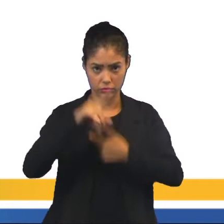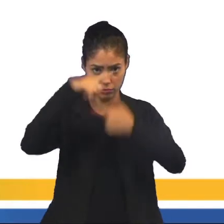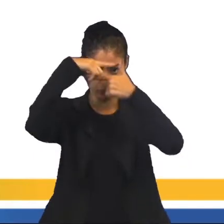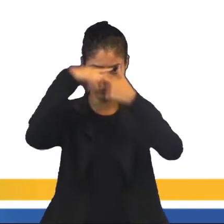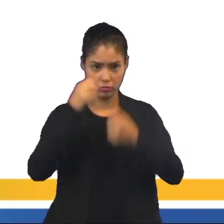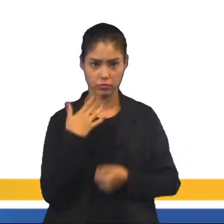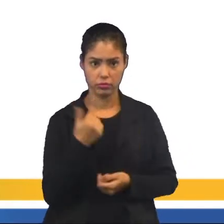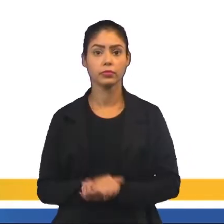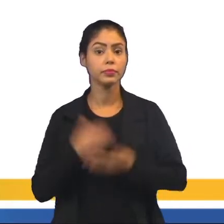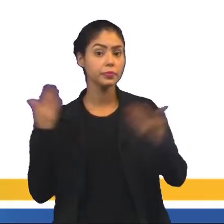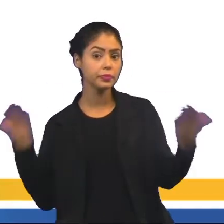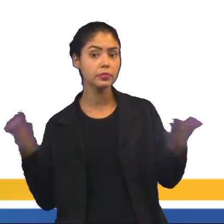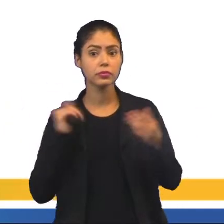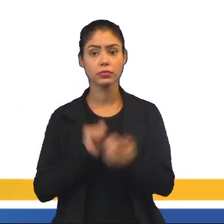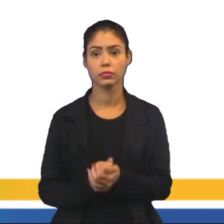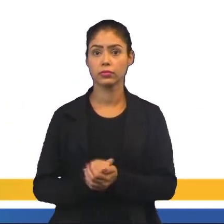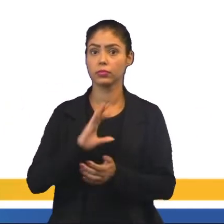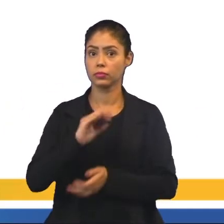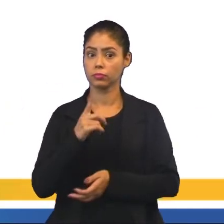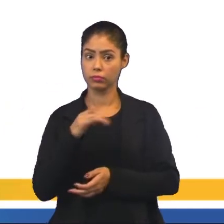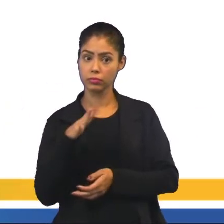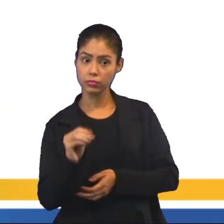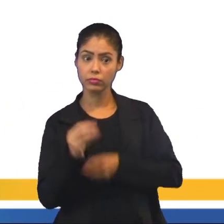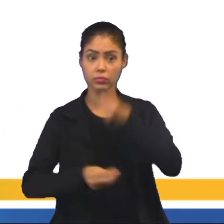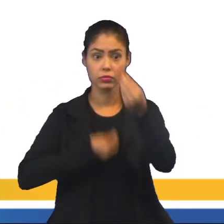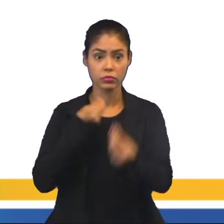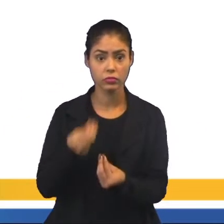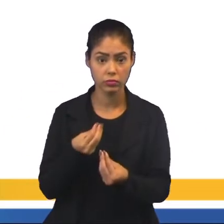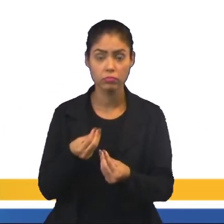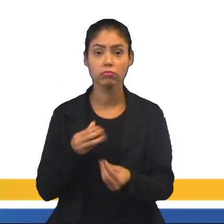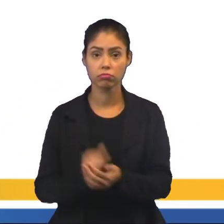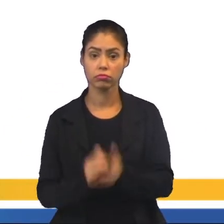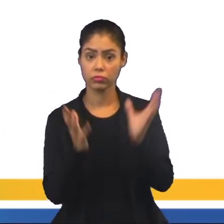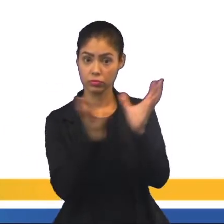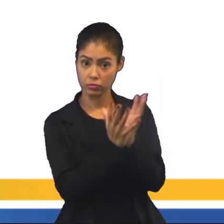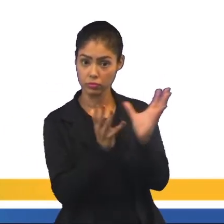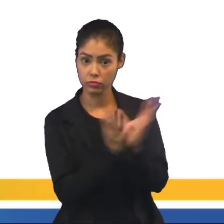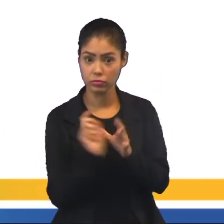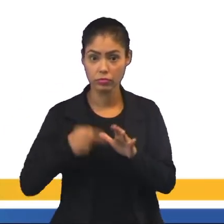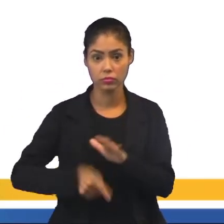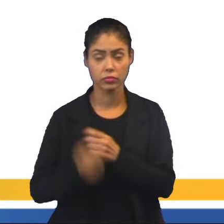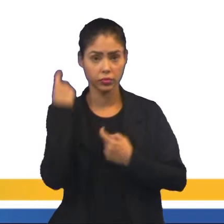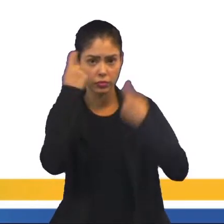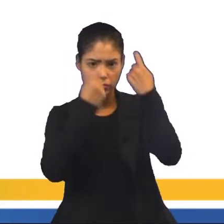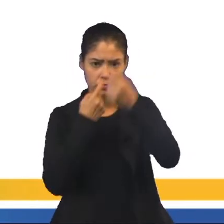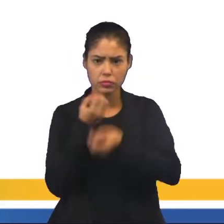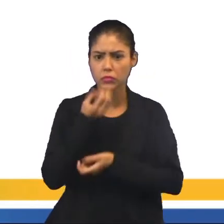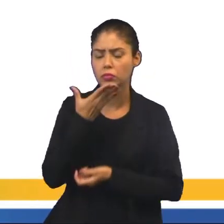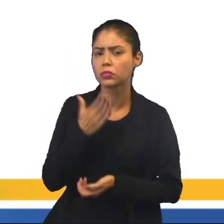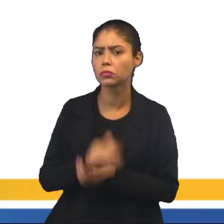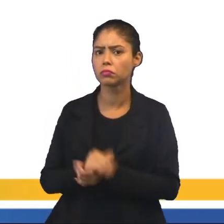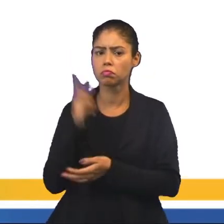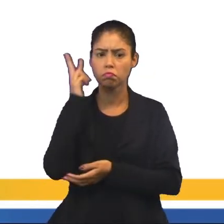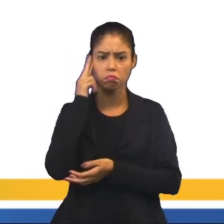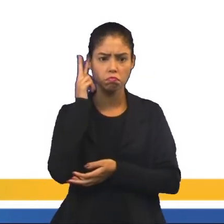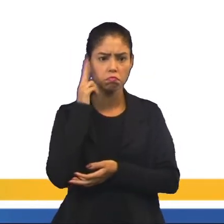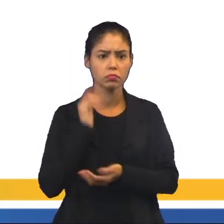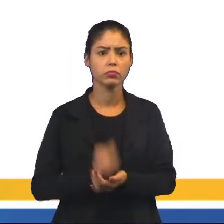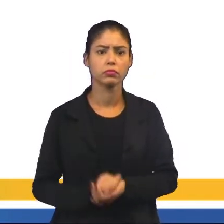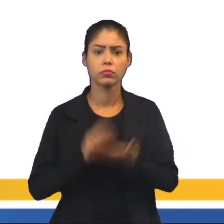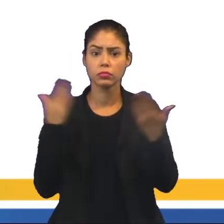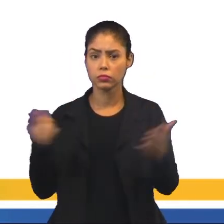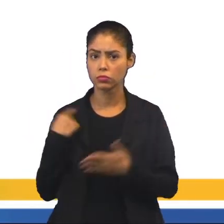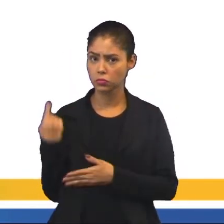alienação, tá bom? Então, ele se comportaria como membro da coletividade dentro das preocupações do bem